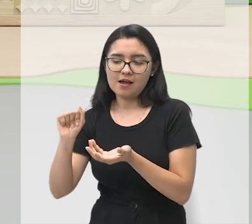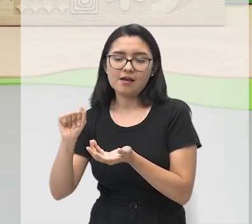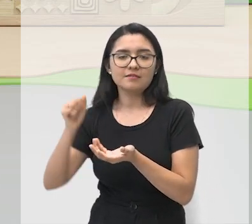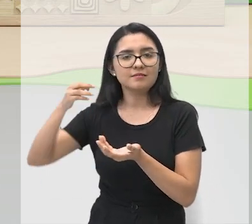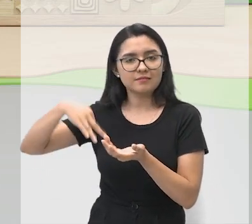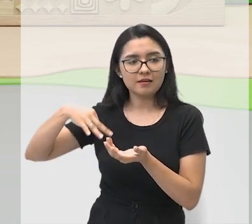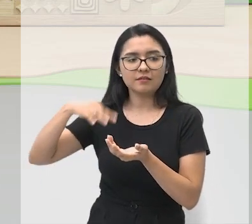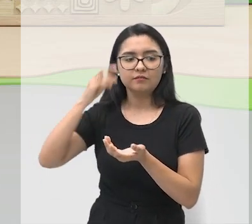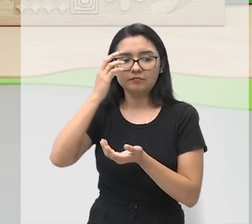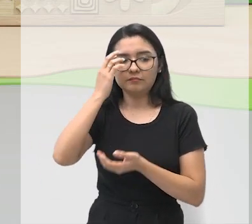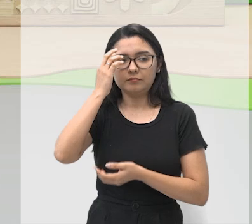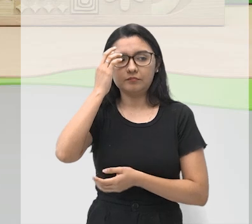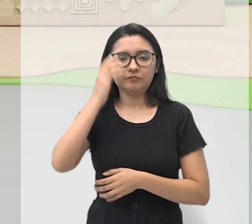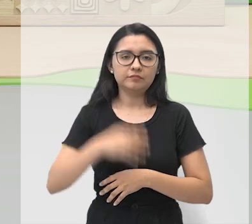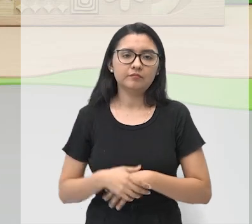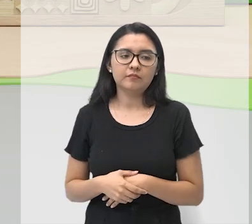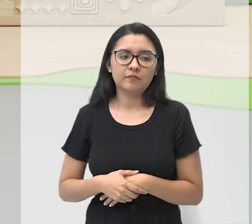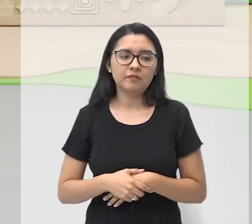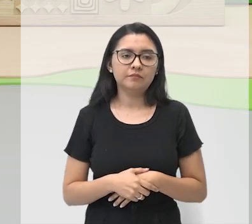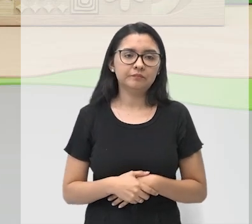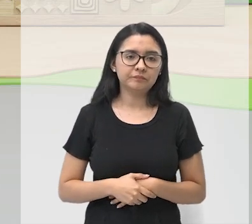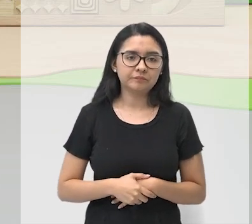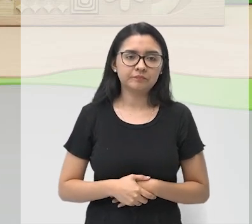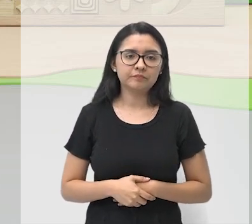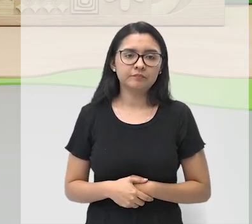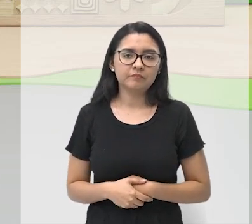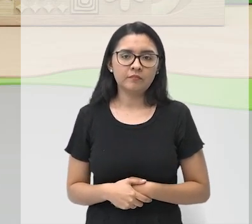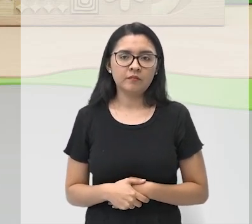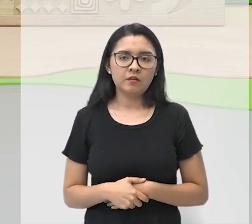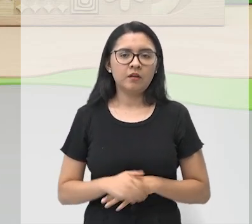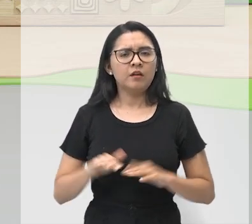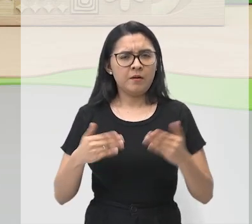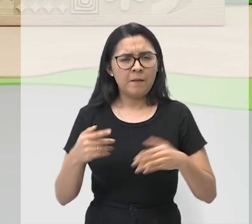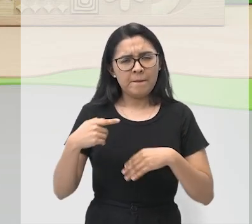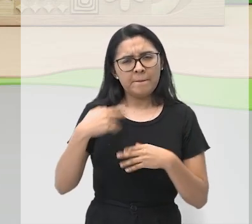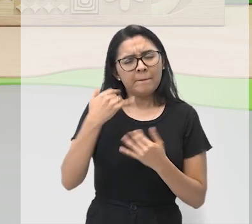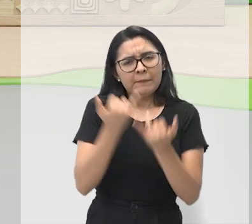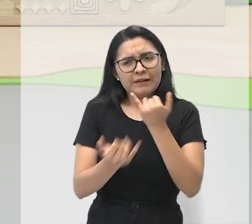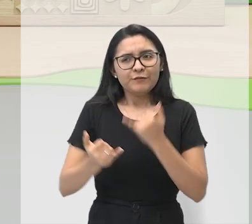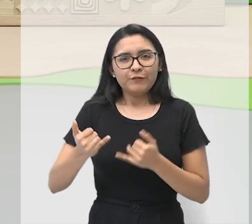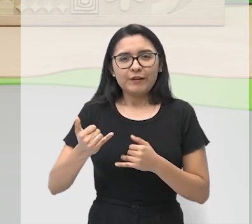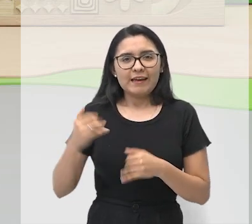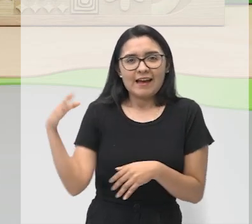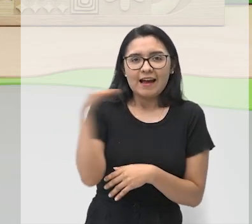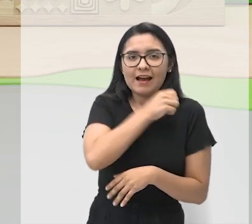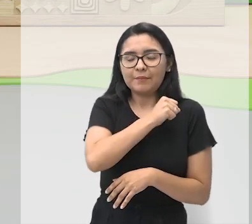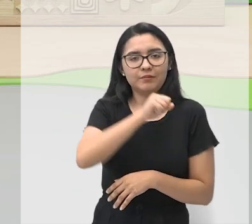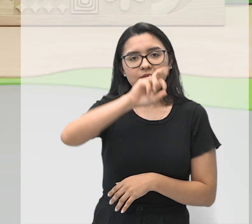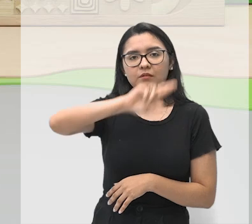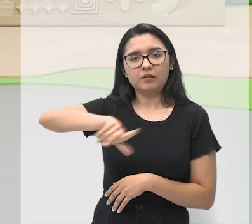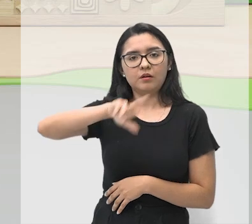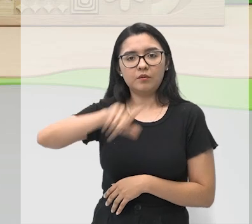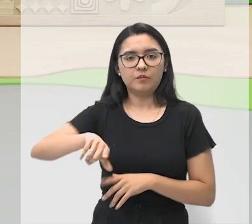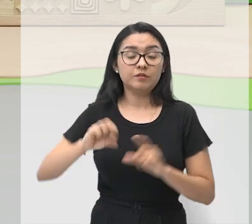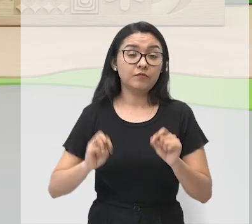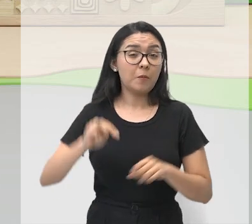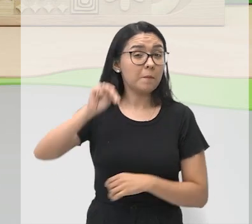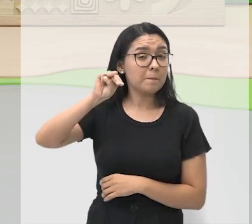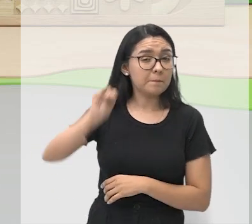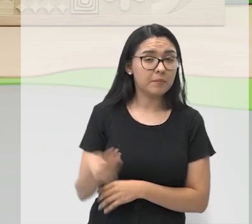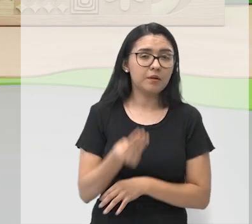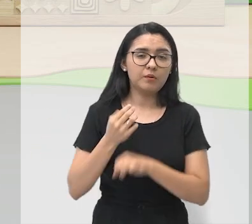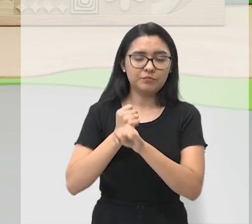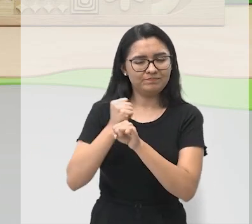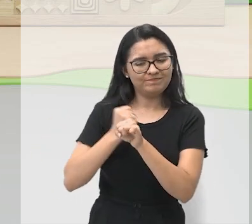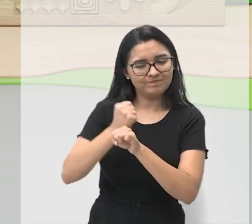isso, né, parece que foi algo rápido, mas não, isso são milhões